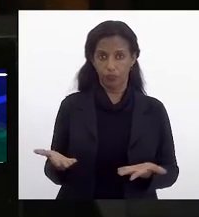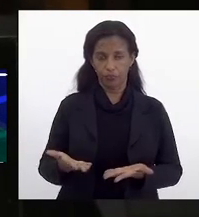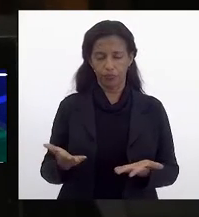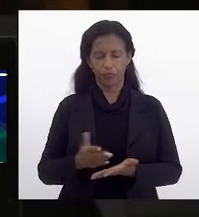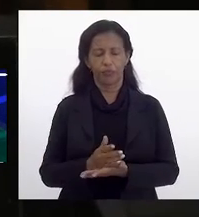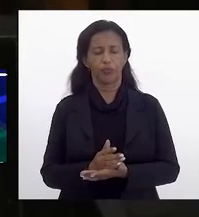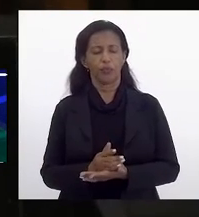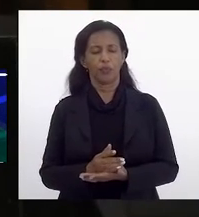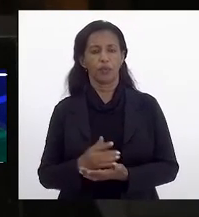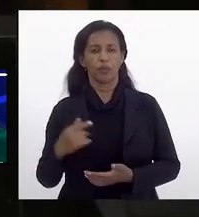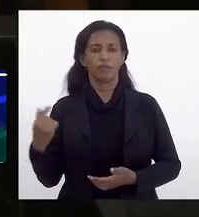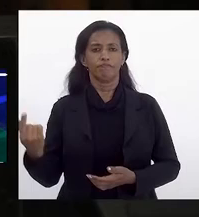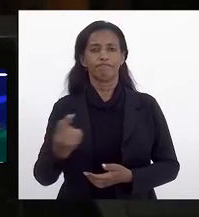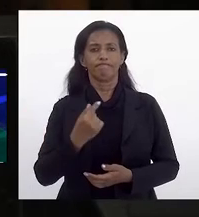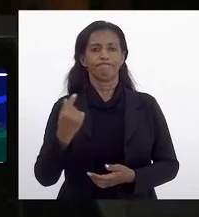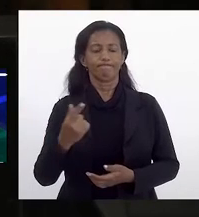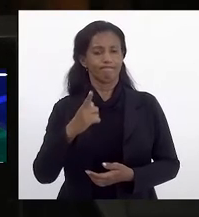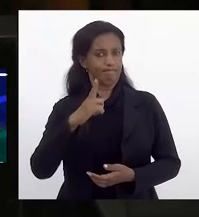gente estar